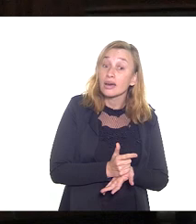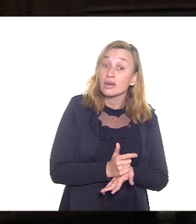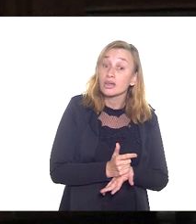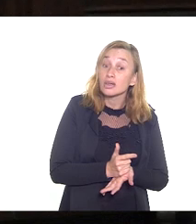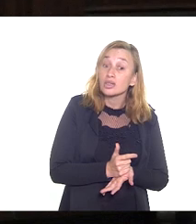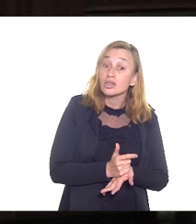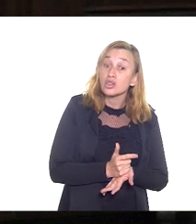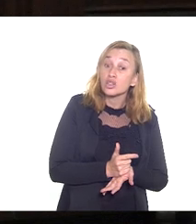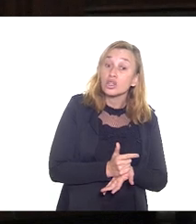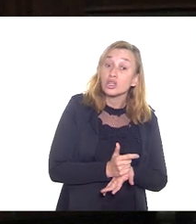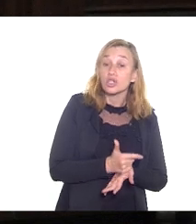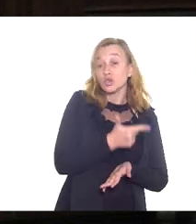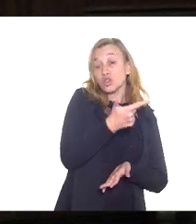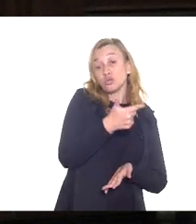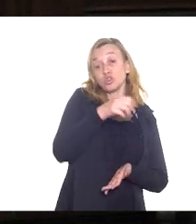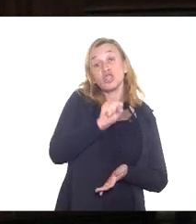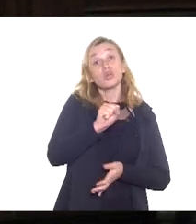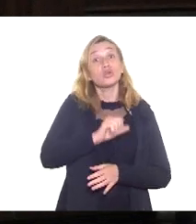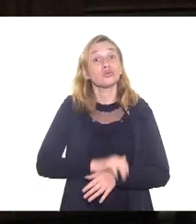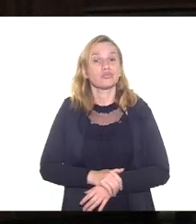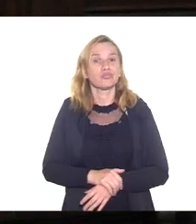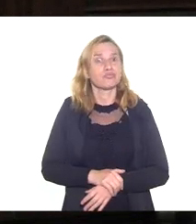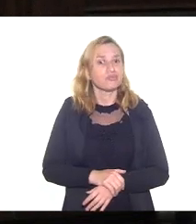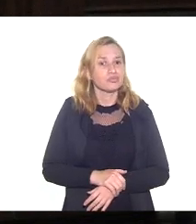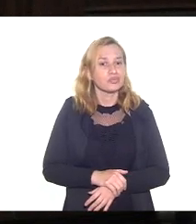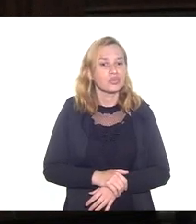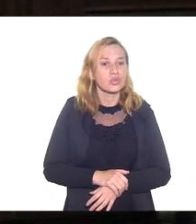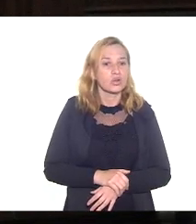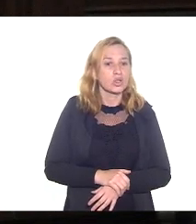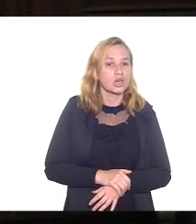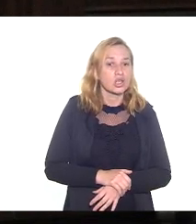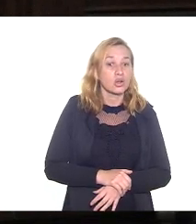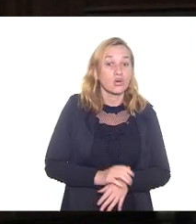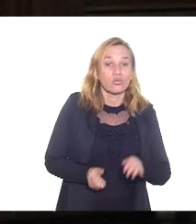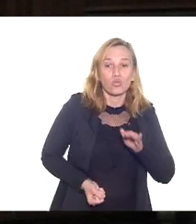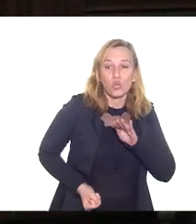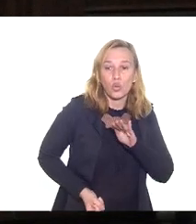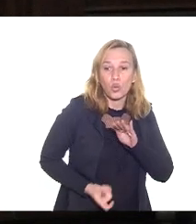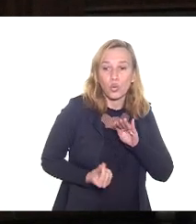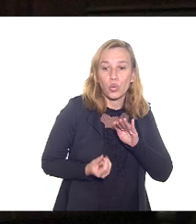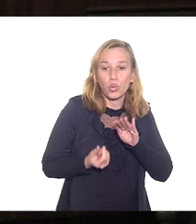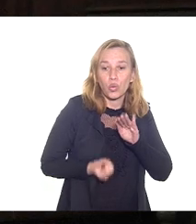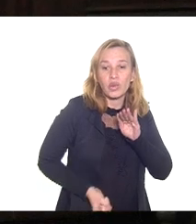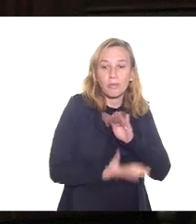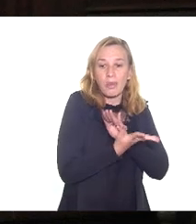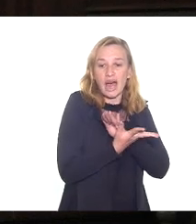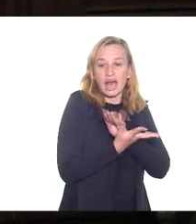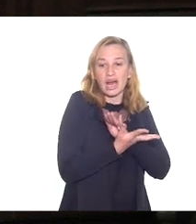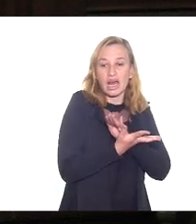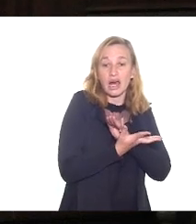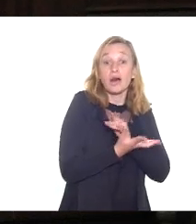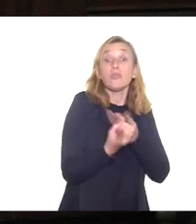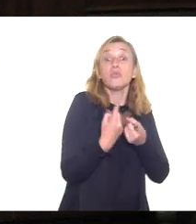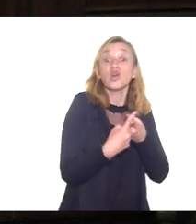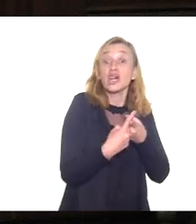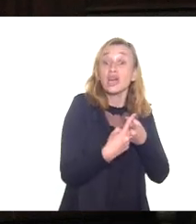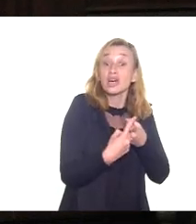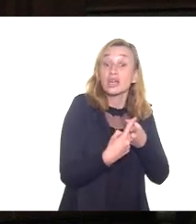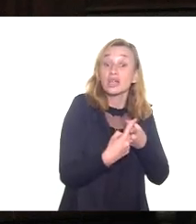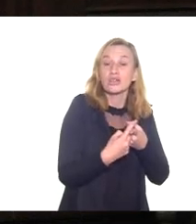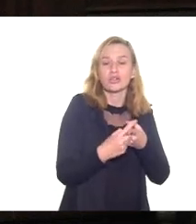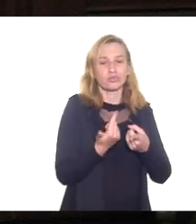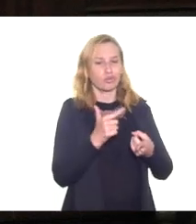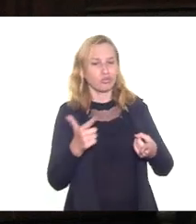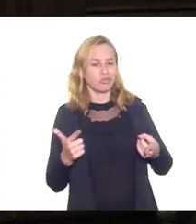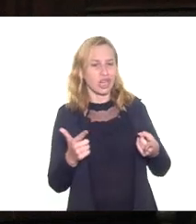de 2018. A corrupção. Porque quando não tem